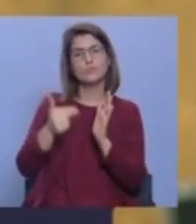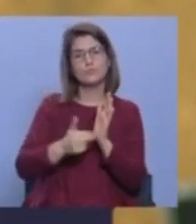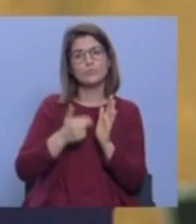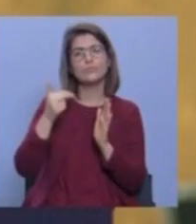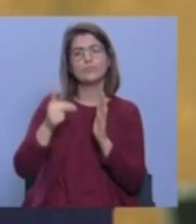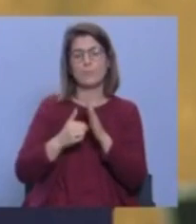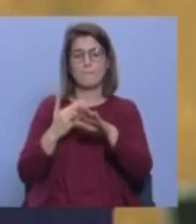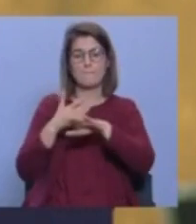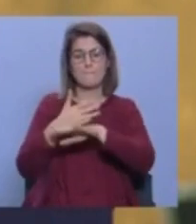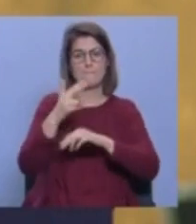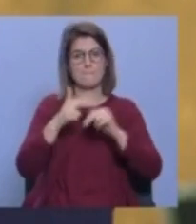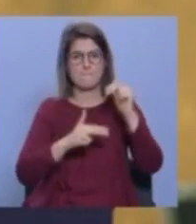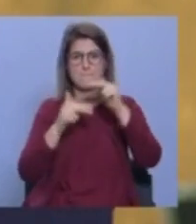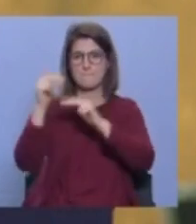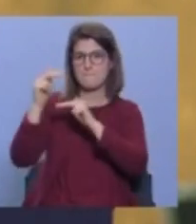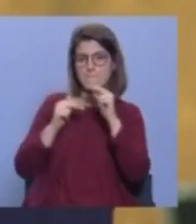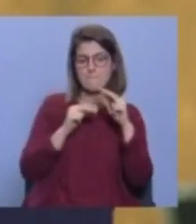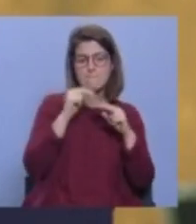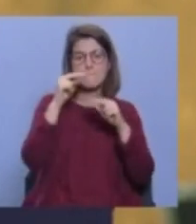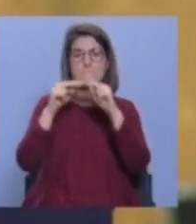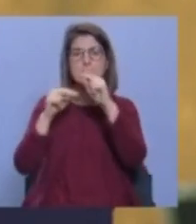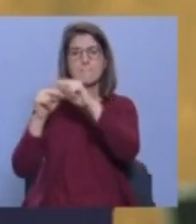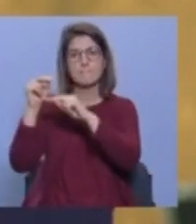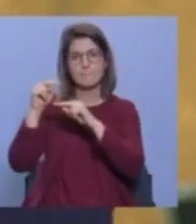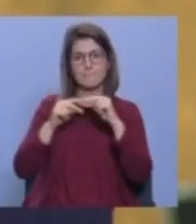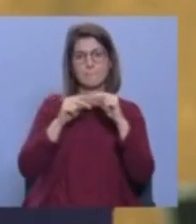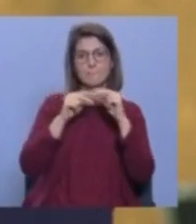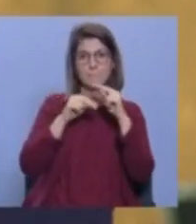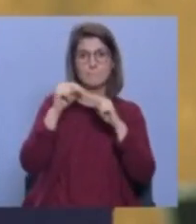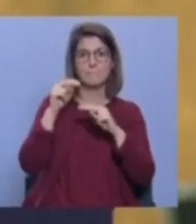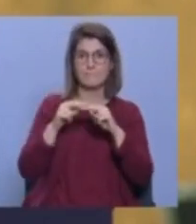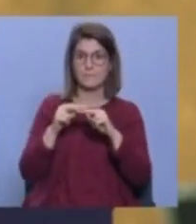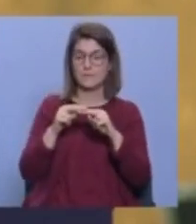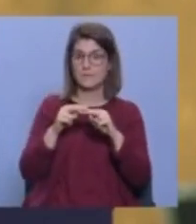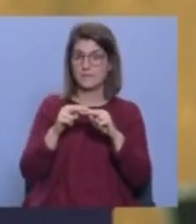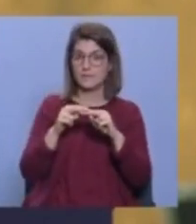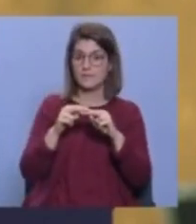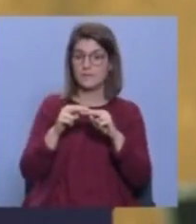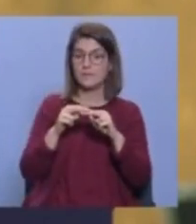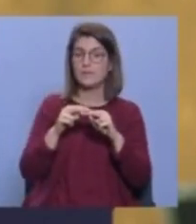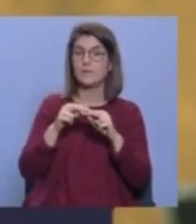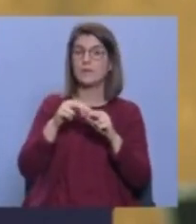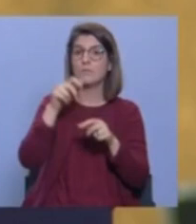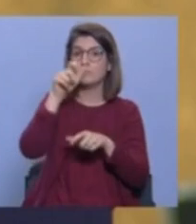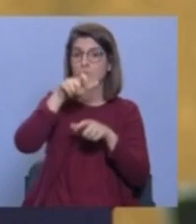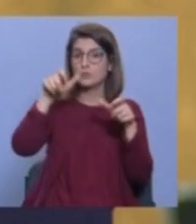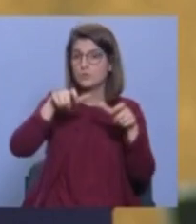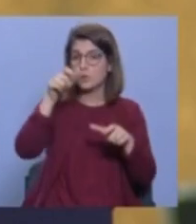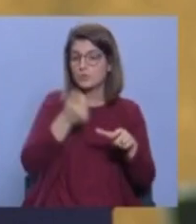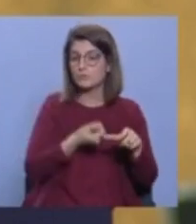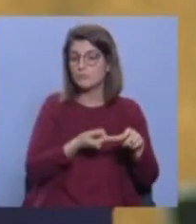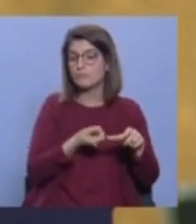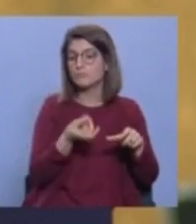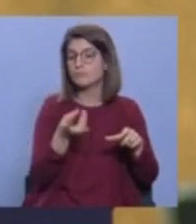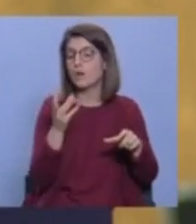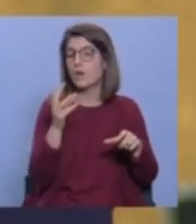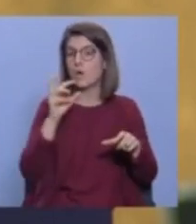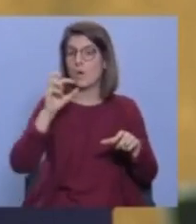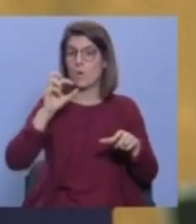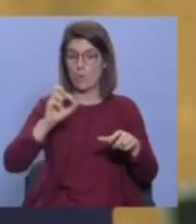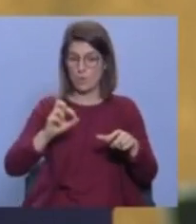a arca, na qual poucas pessoas, 8 apenas,